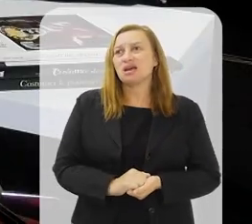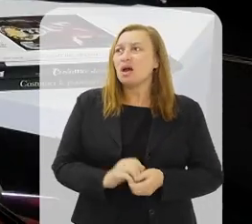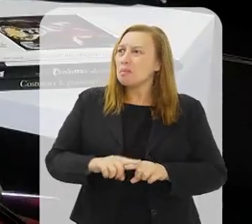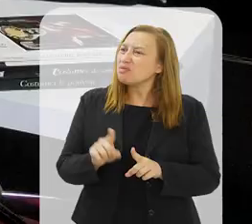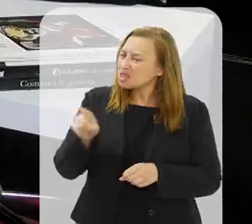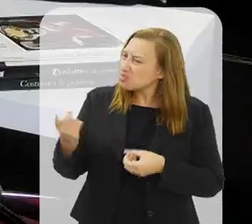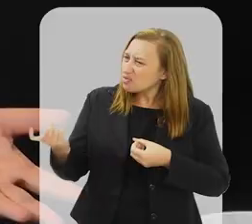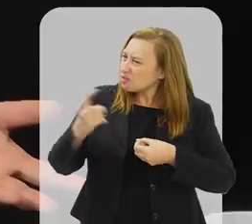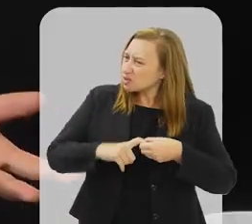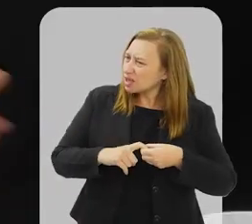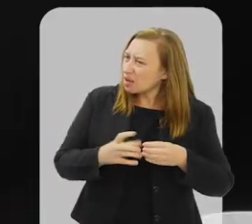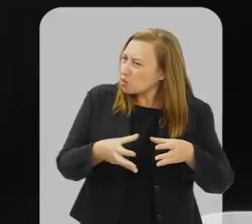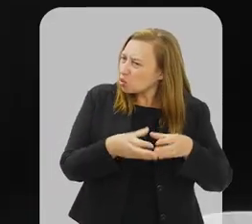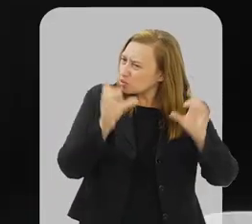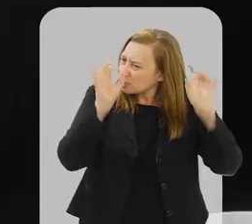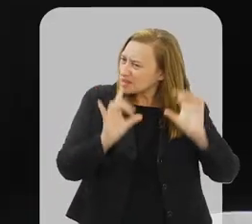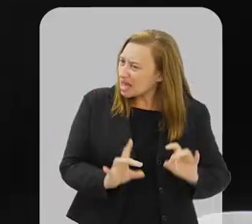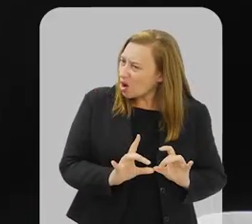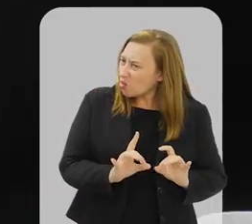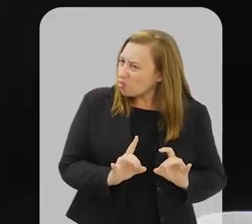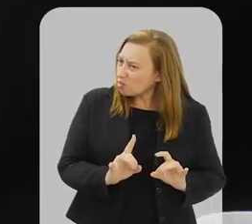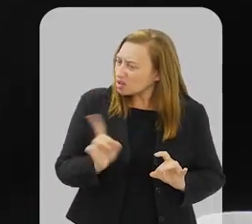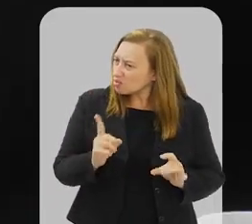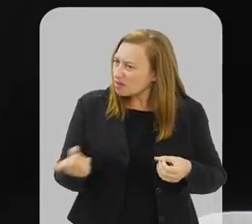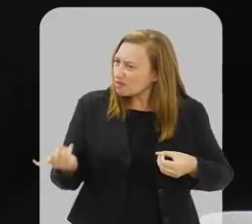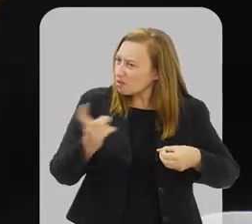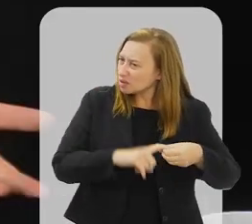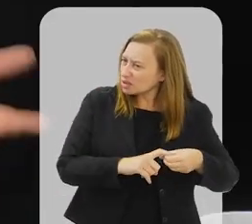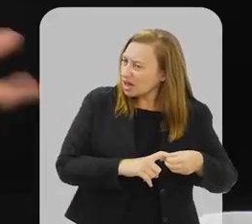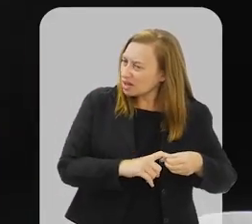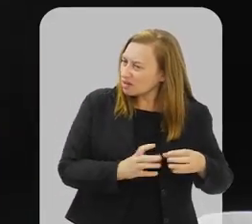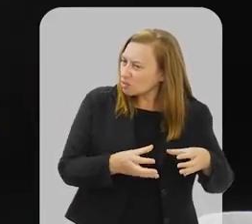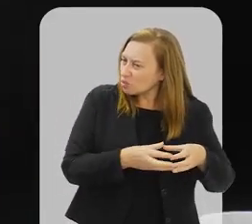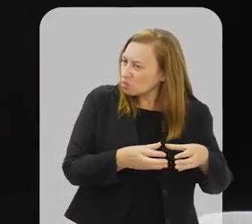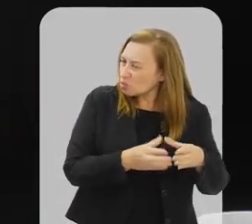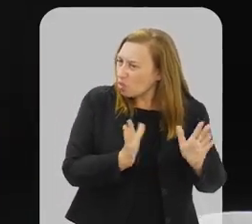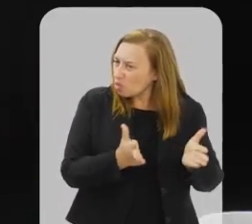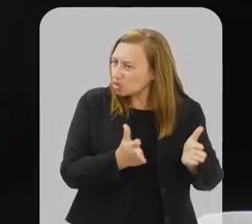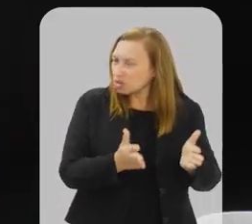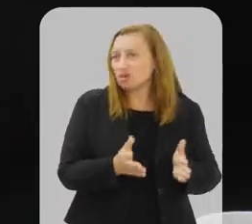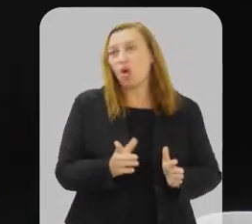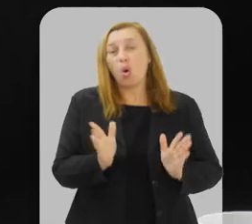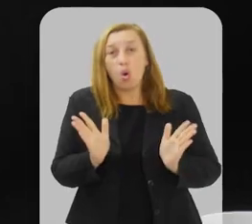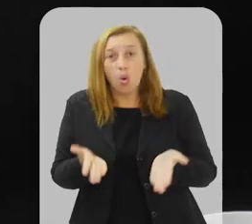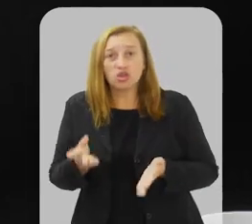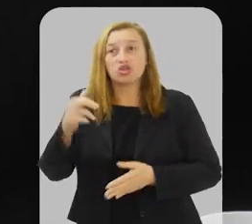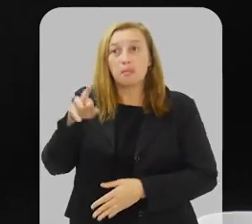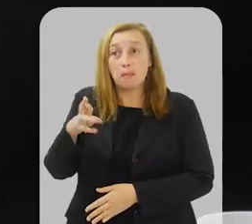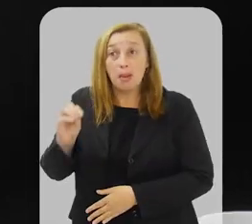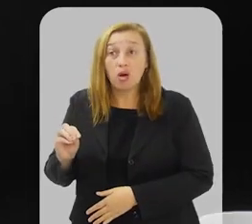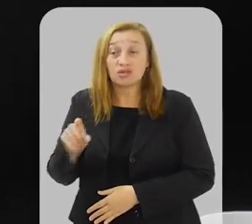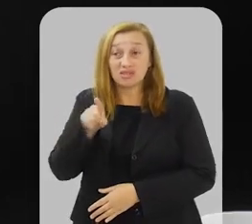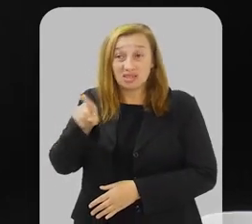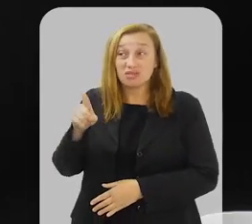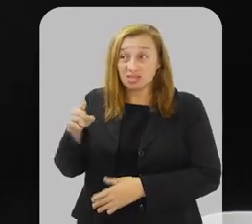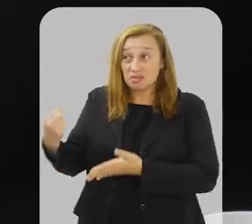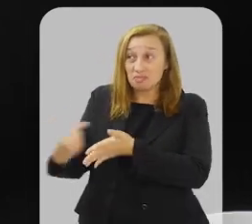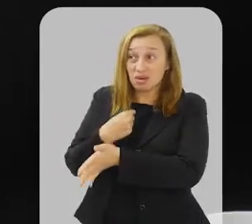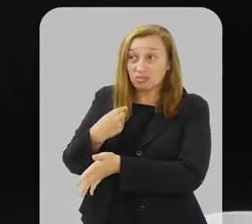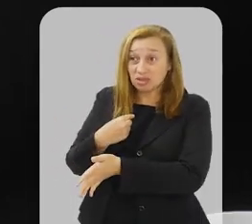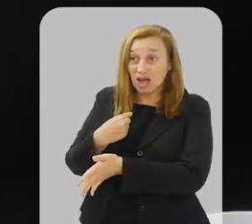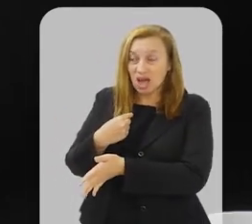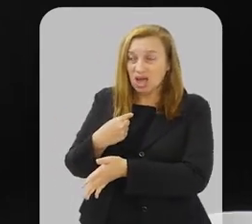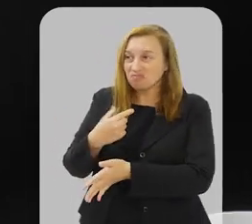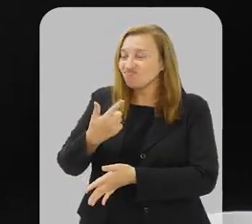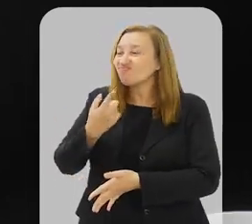f m você não vai voltar pro grupo especial não eu tô no grupo especial não mas você não vai voltar a fazer comissão hoje Mauro hoje se você me perguntar vou falar que não